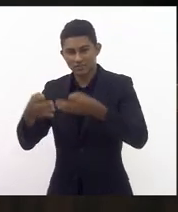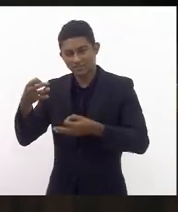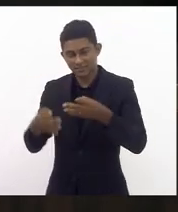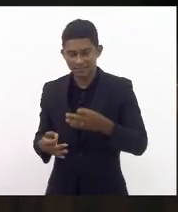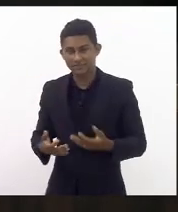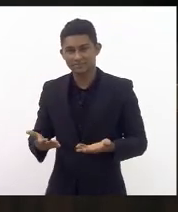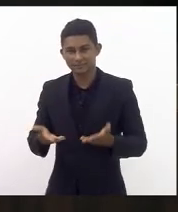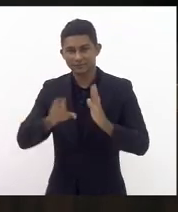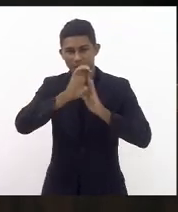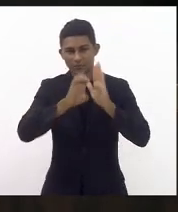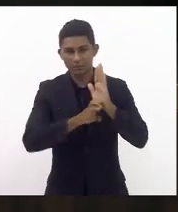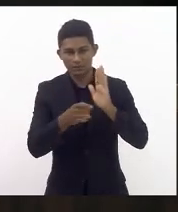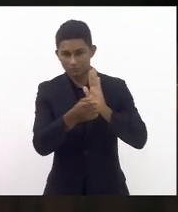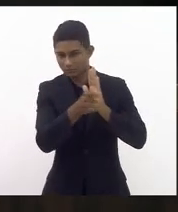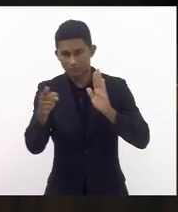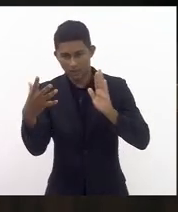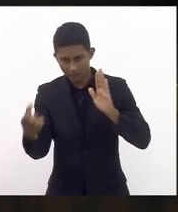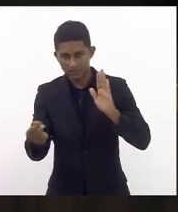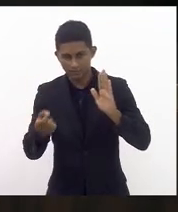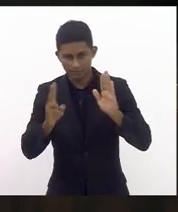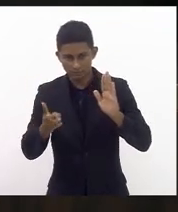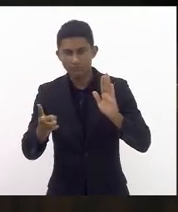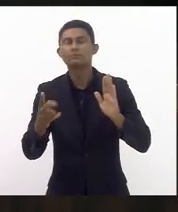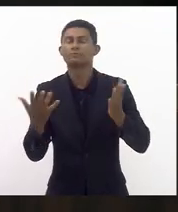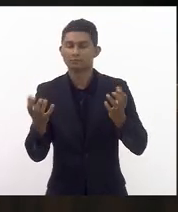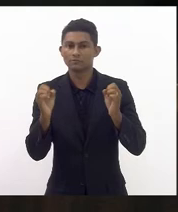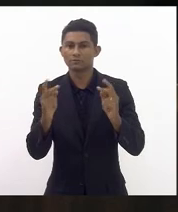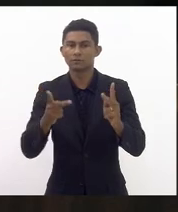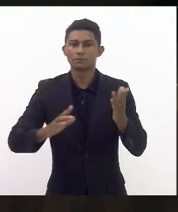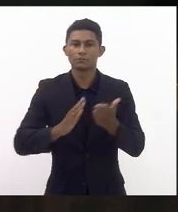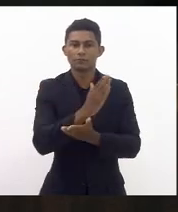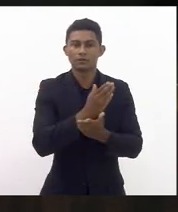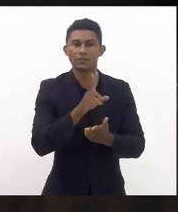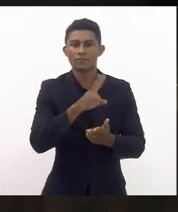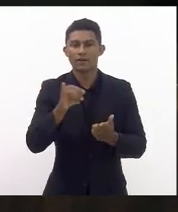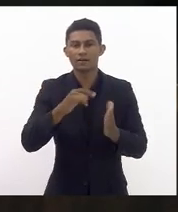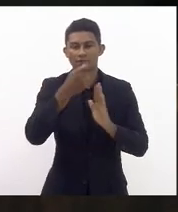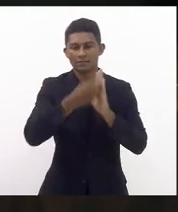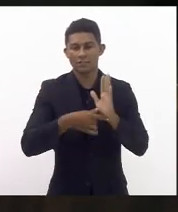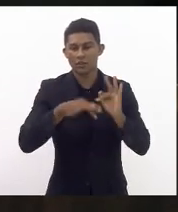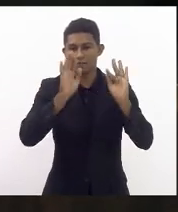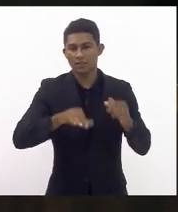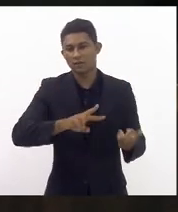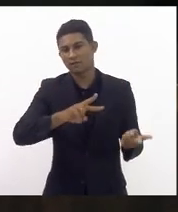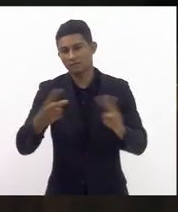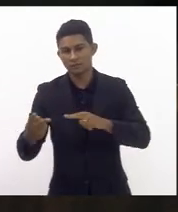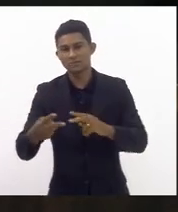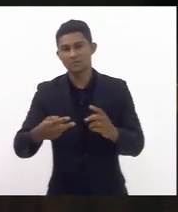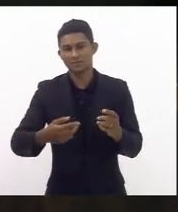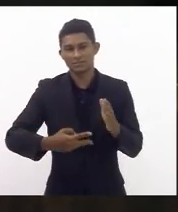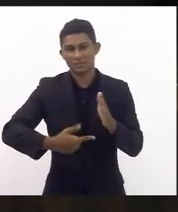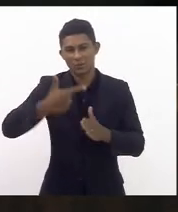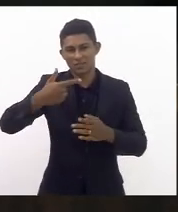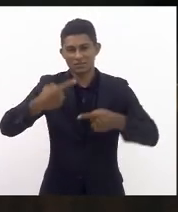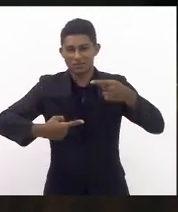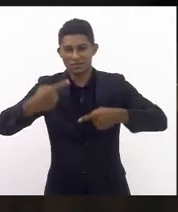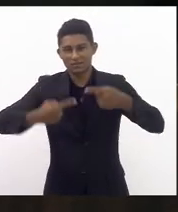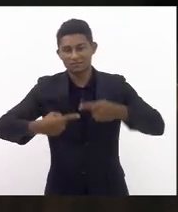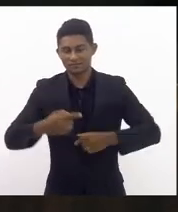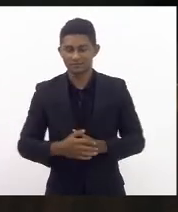Senhores que aprovam isso como estão, aprovado. O projeto vai à redação do vencido para a segunda discussão.